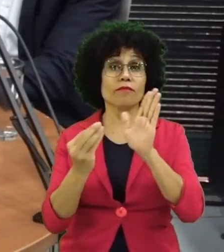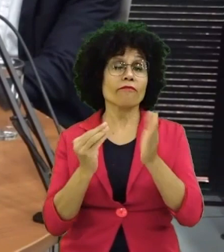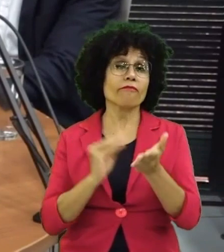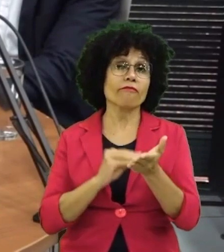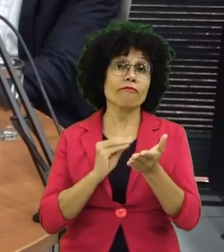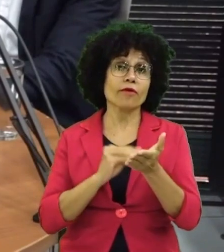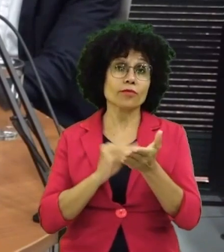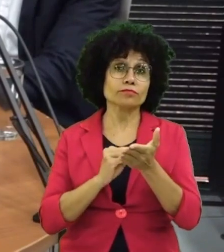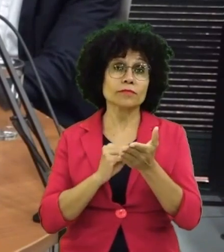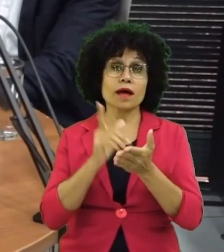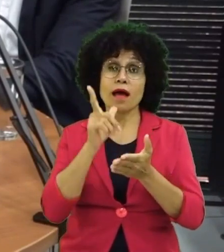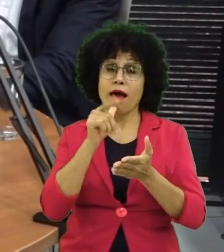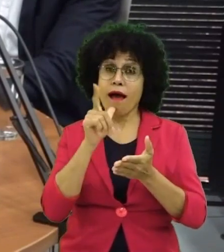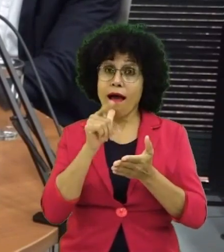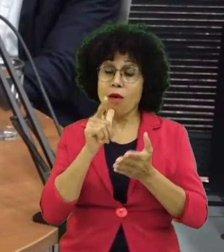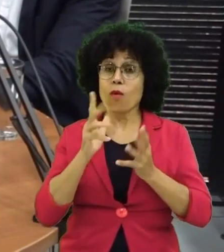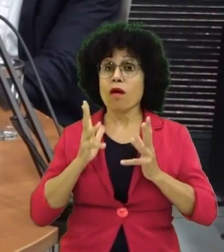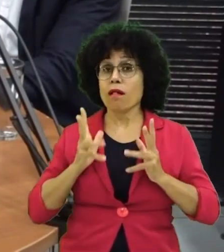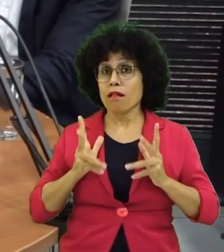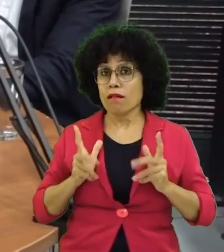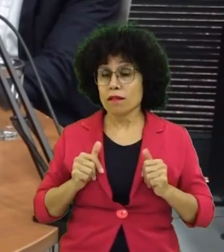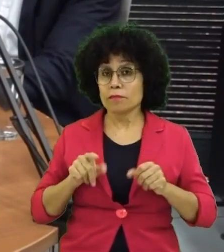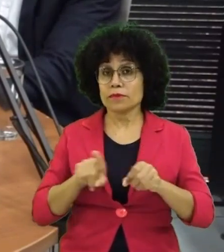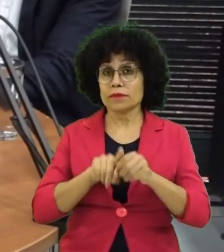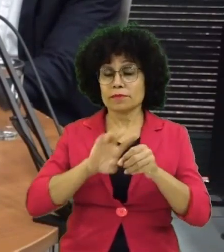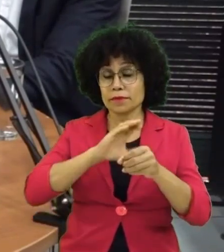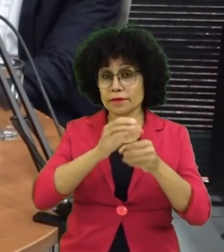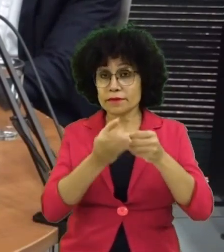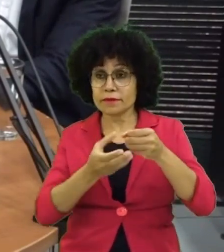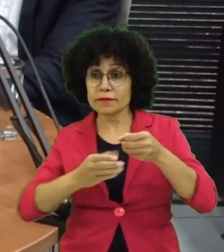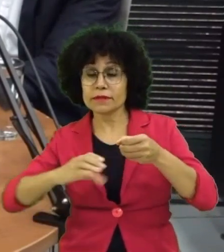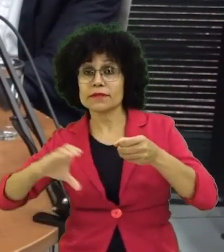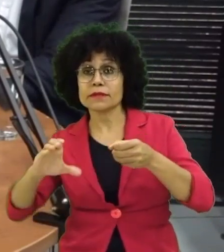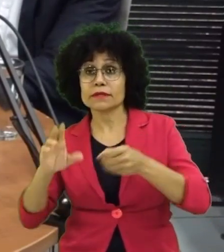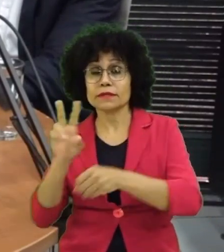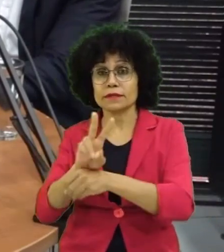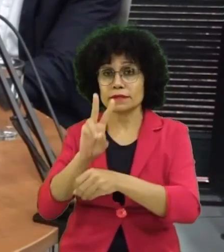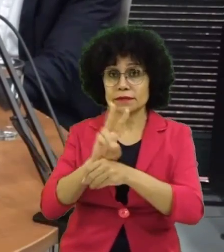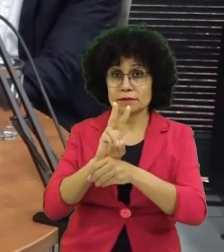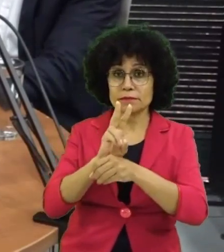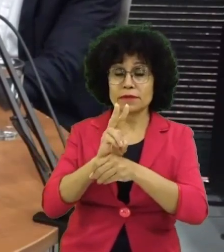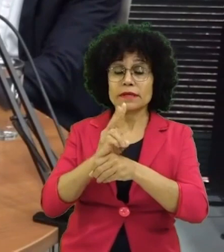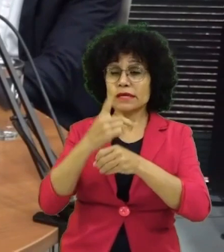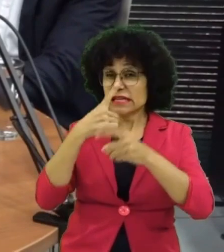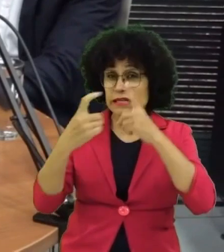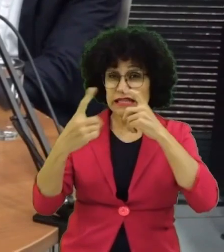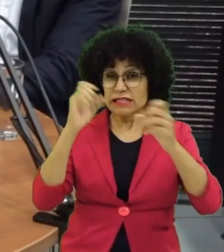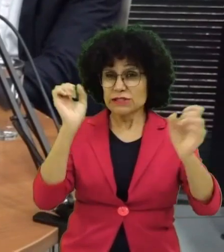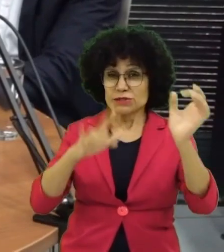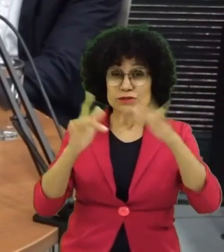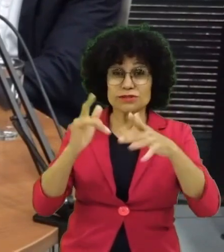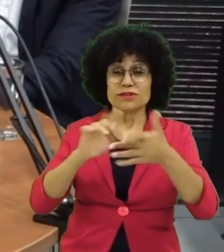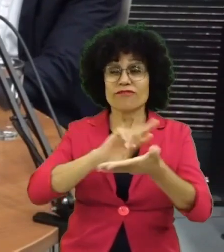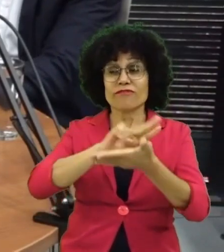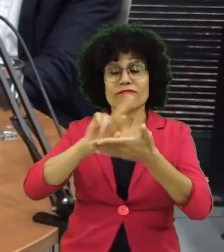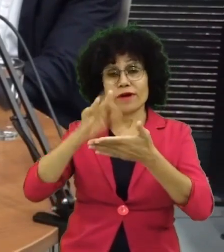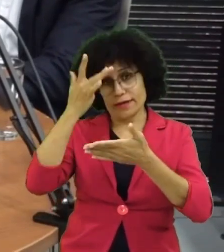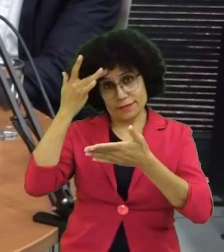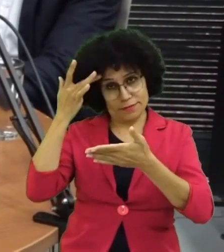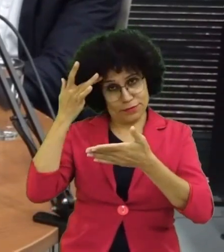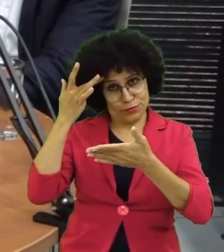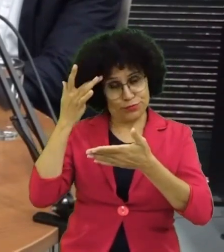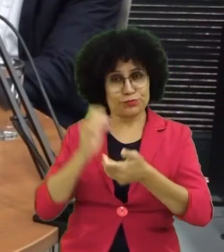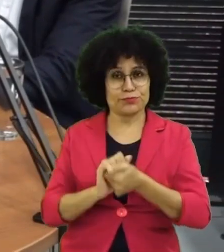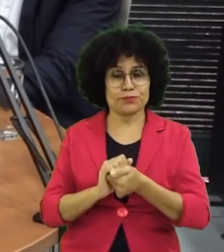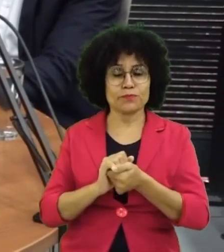água tratada, coleta e tratamento de esgoto e também de resíduos sólidos para muita gente. E um dos dados que me chamou a